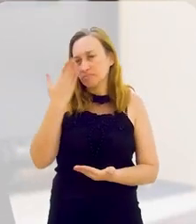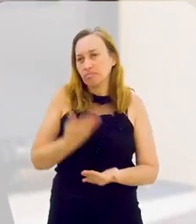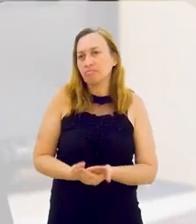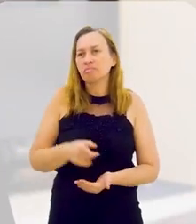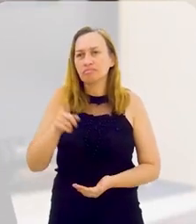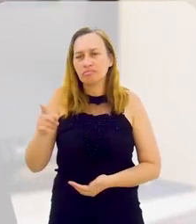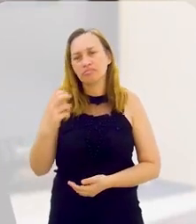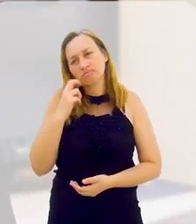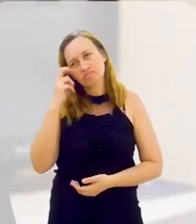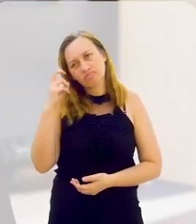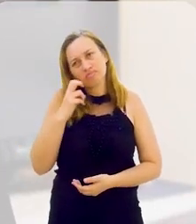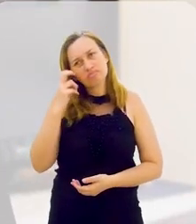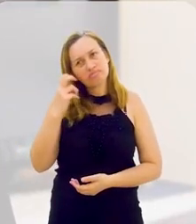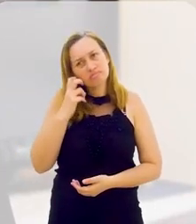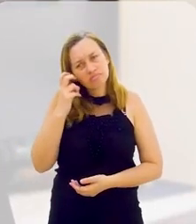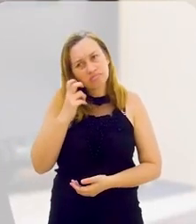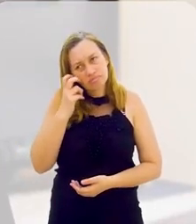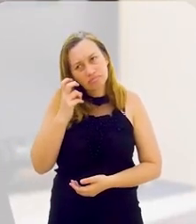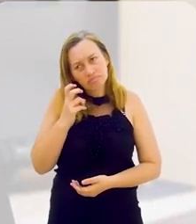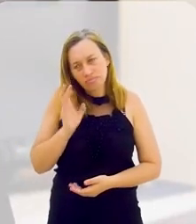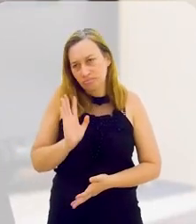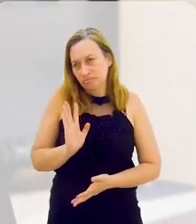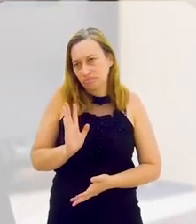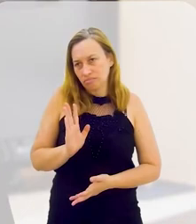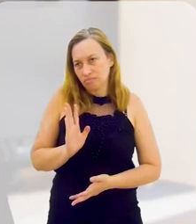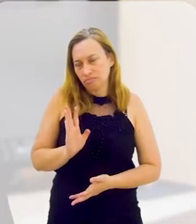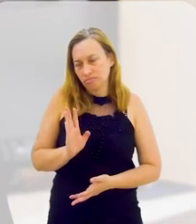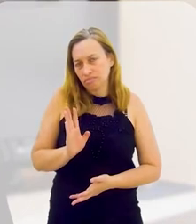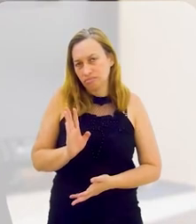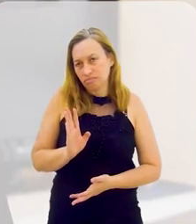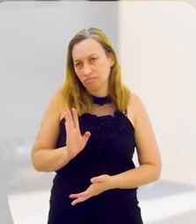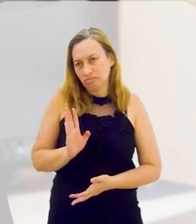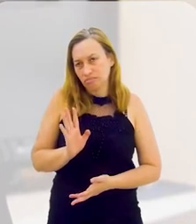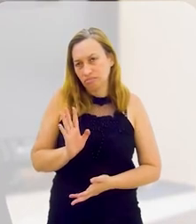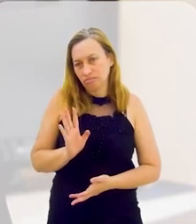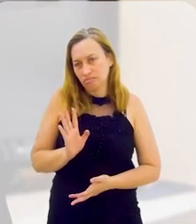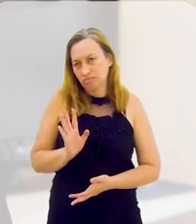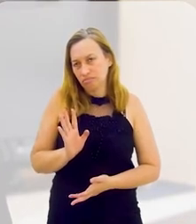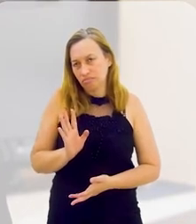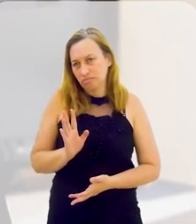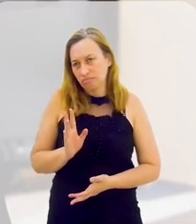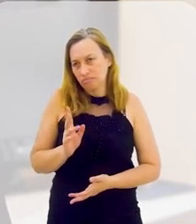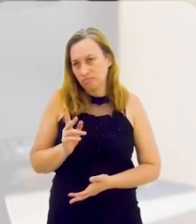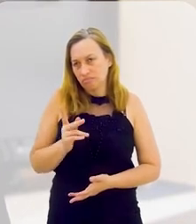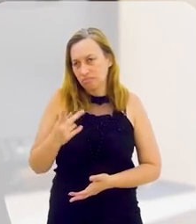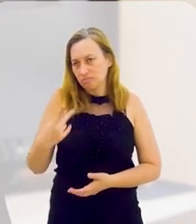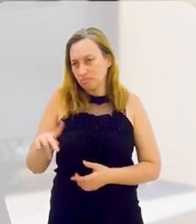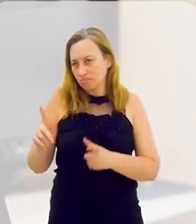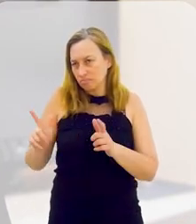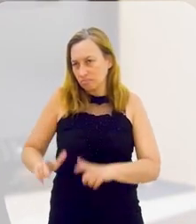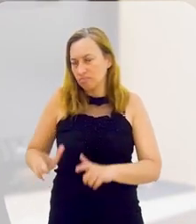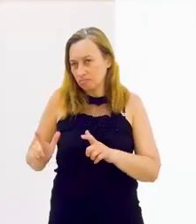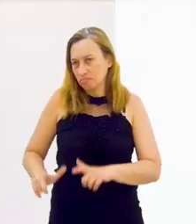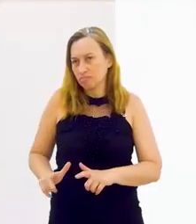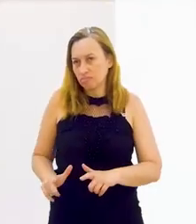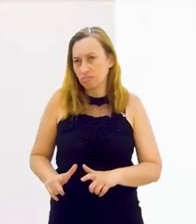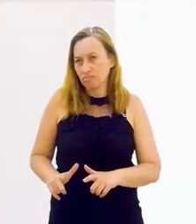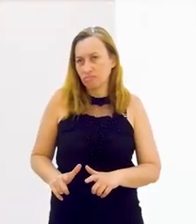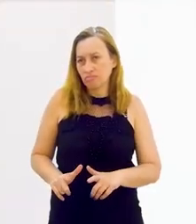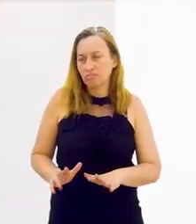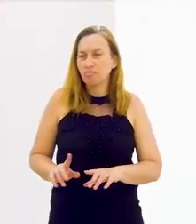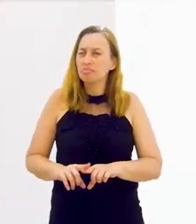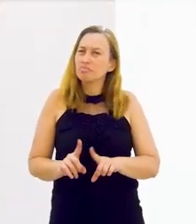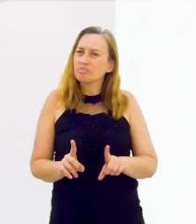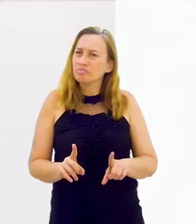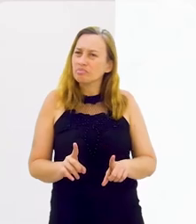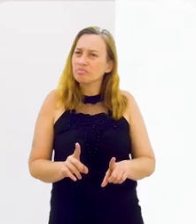Eu acredito que quando você era tímido, pode ser só um chute, enfim, não estava no seu lugar, não é o meu lugar de